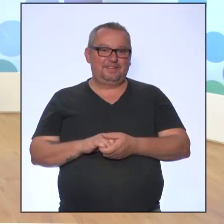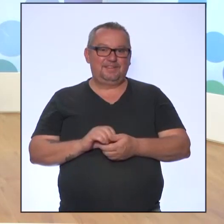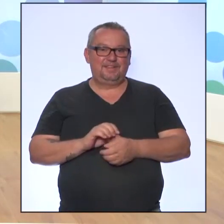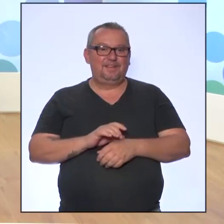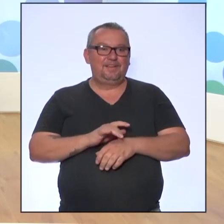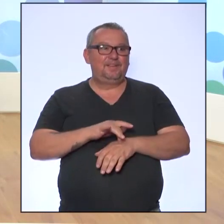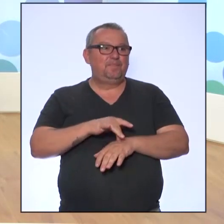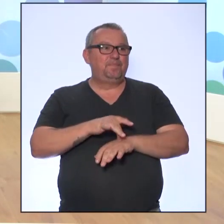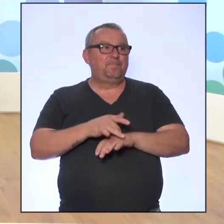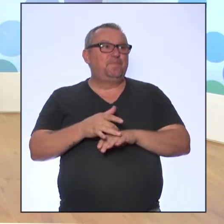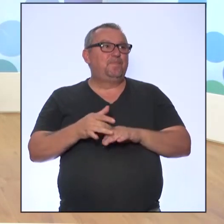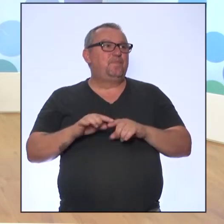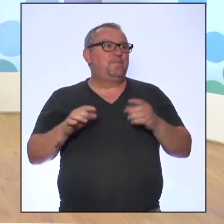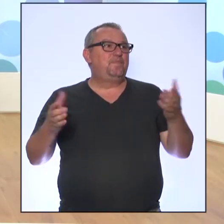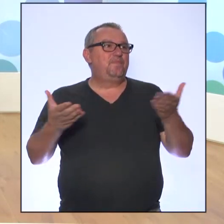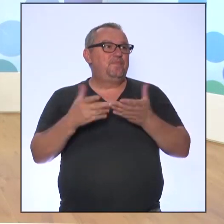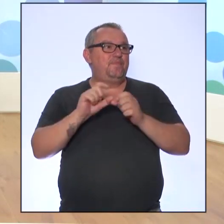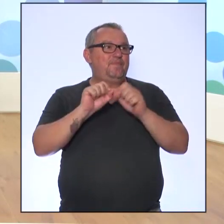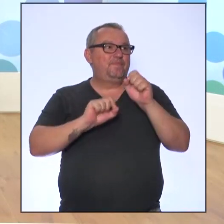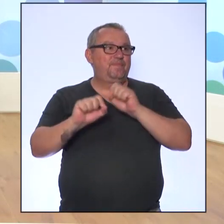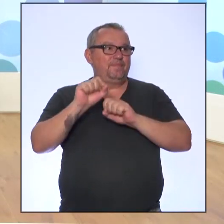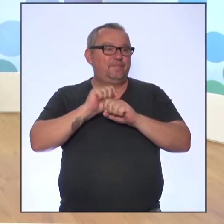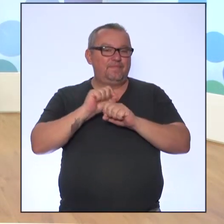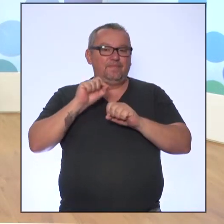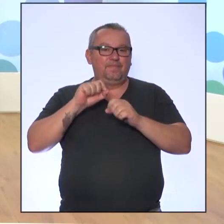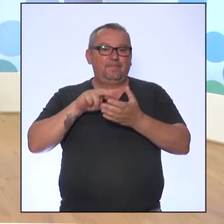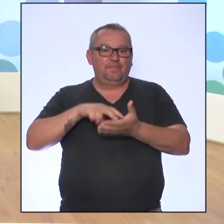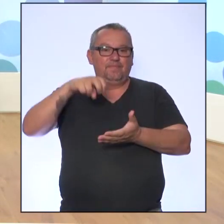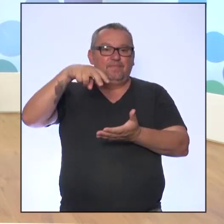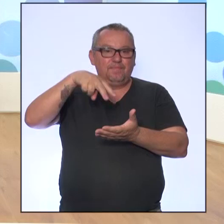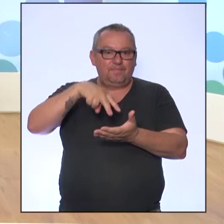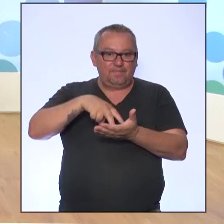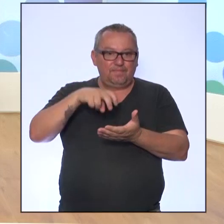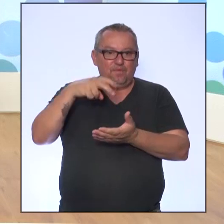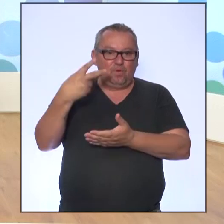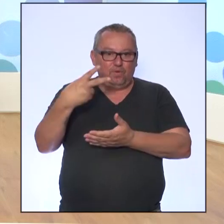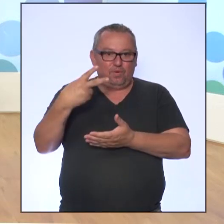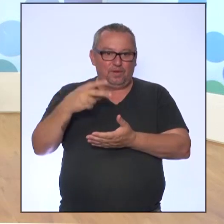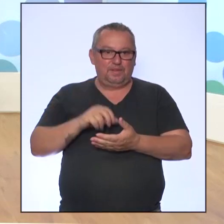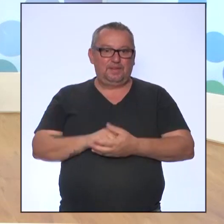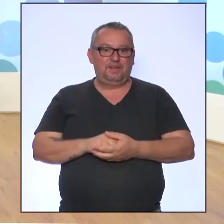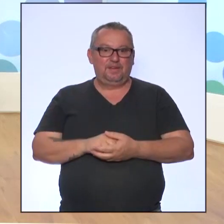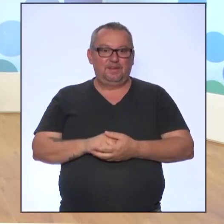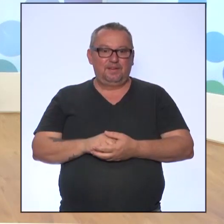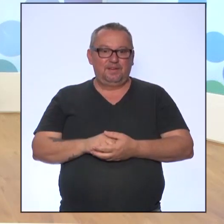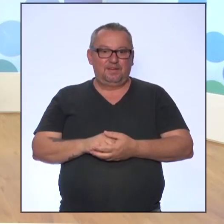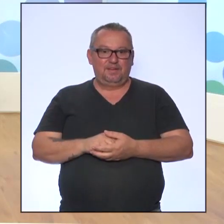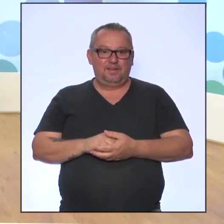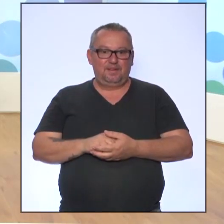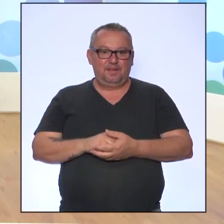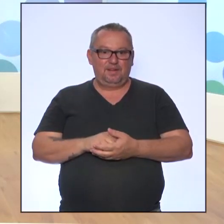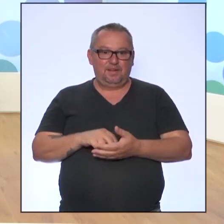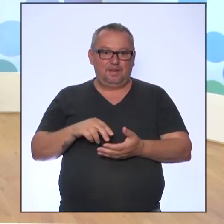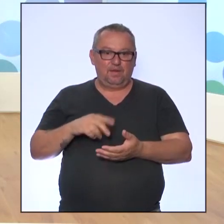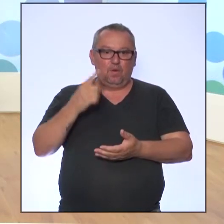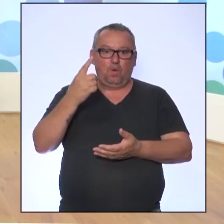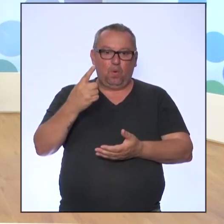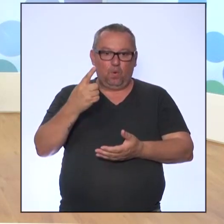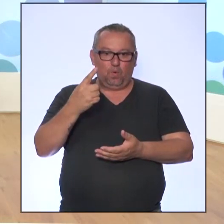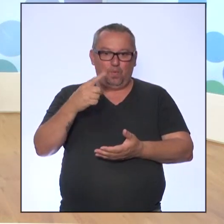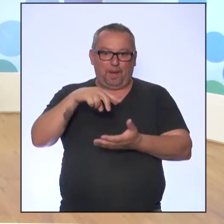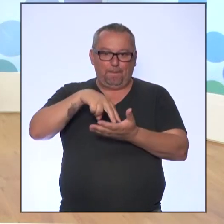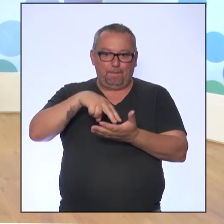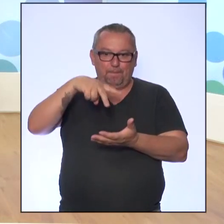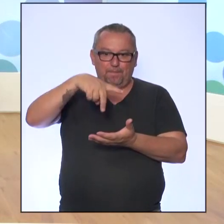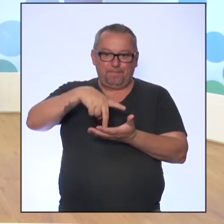Ok. Agora a gente vai realizar salto. A gente salta com os dois. Depois a gente vai saltar apoiando só em um pé e